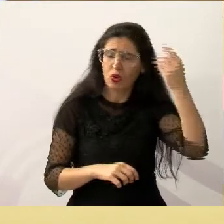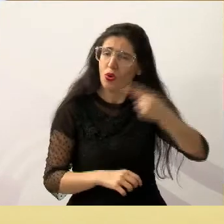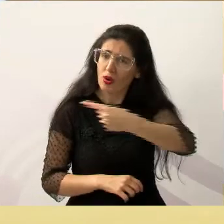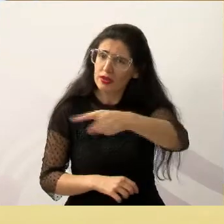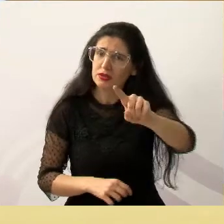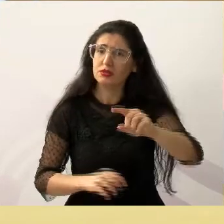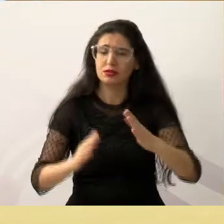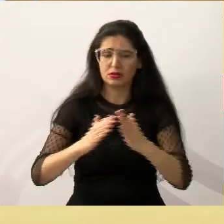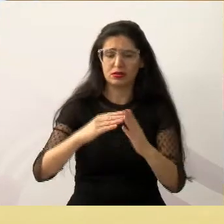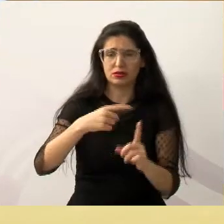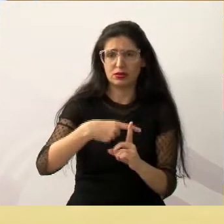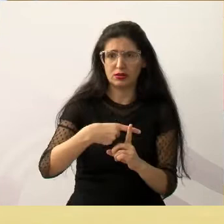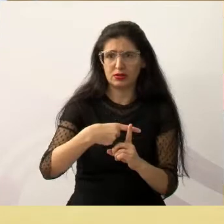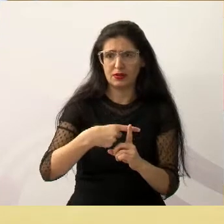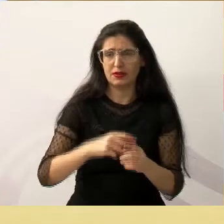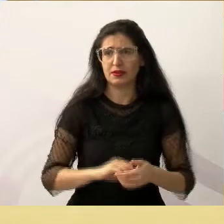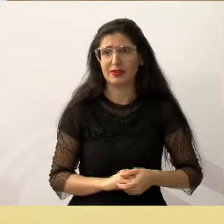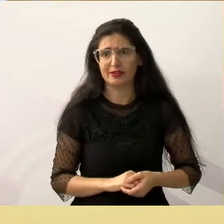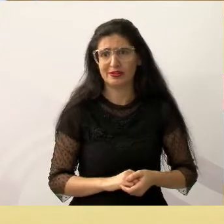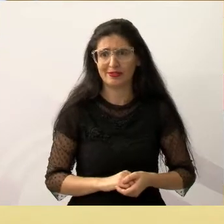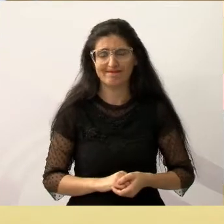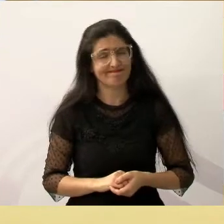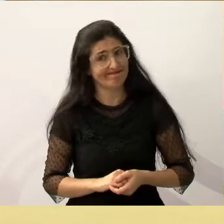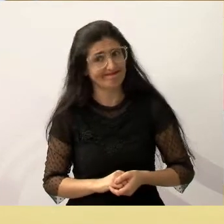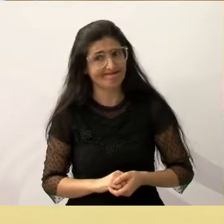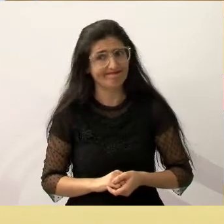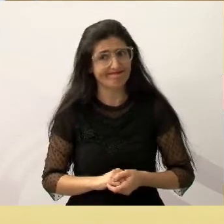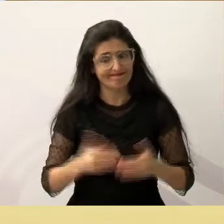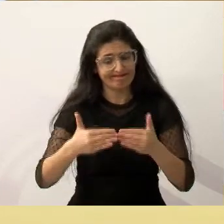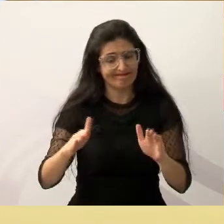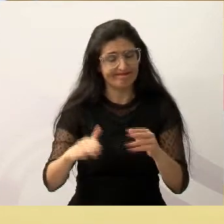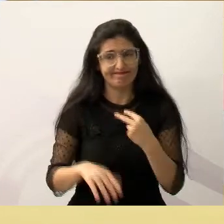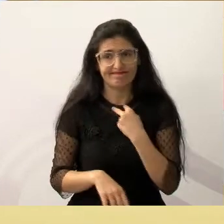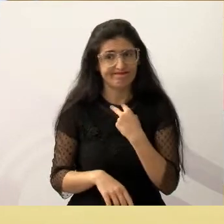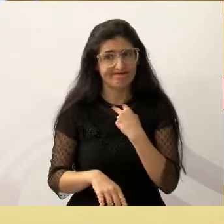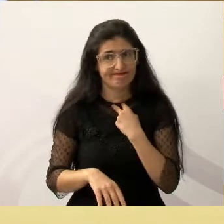município. Eu fui chamado para uma reunião com mais de 15